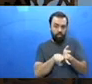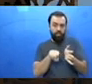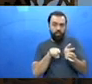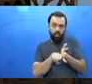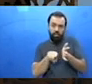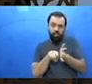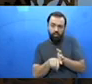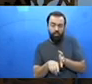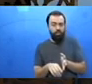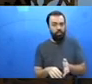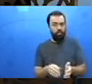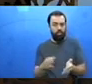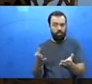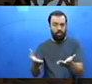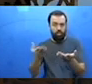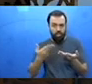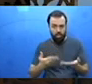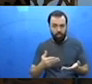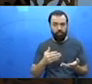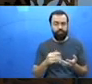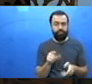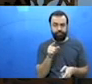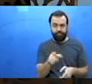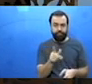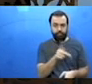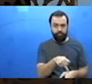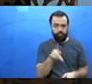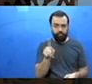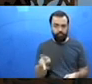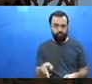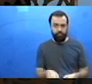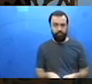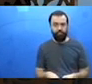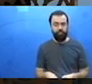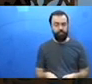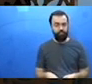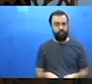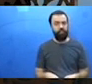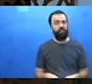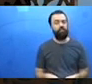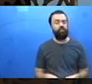pode estar chamando o tutor da sala para tirar a dúvida de vocês. Até